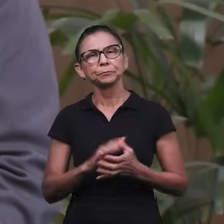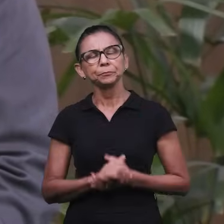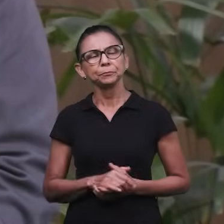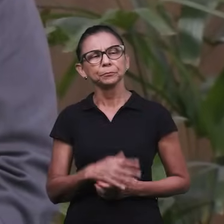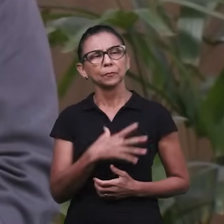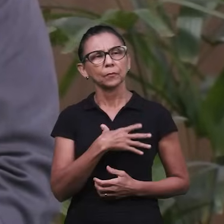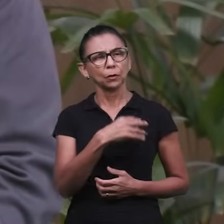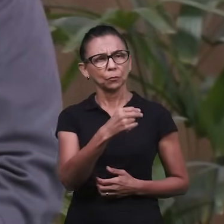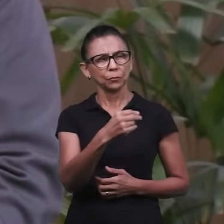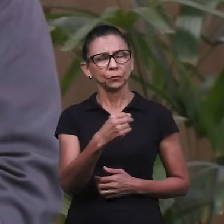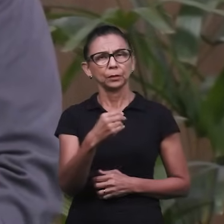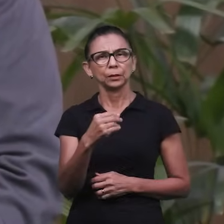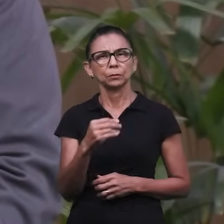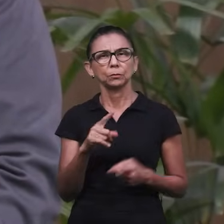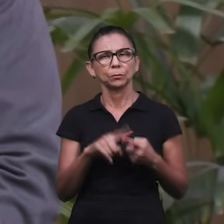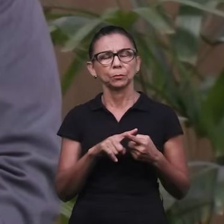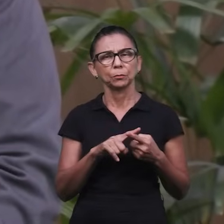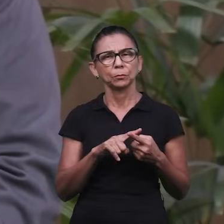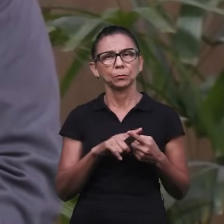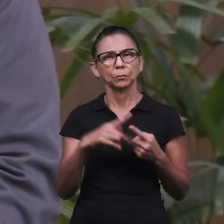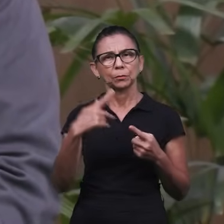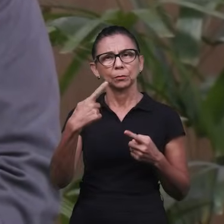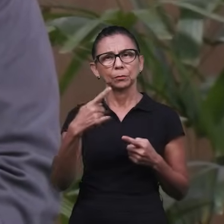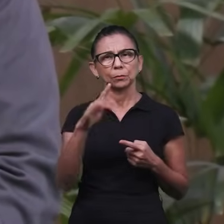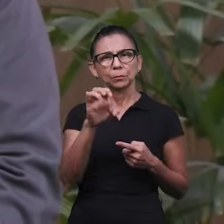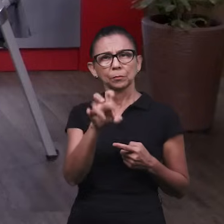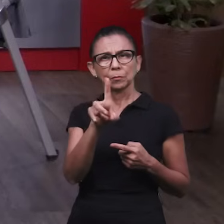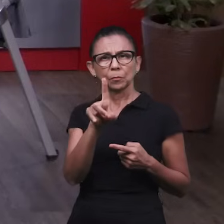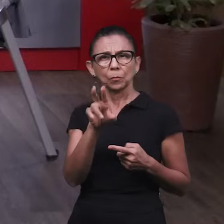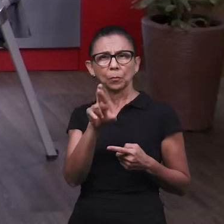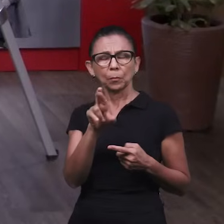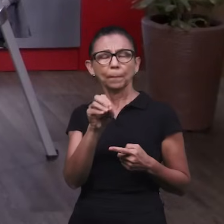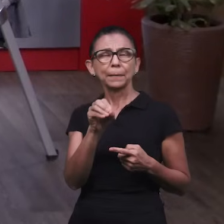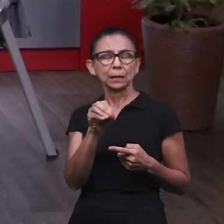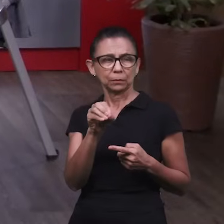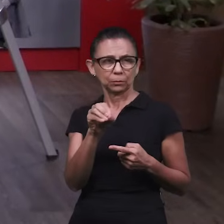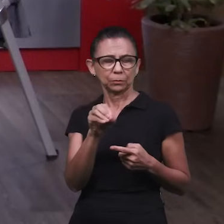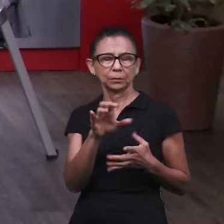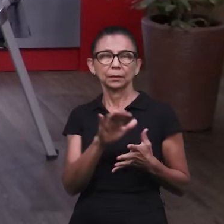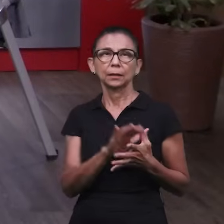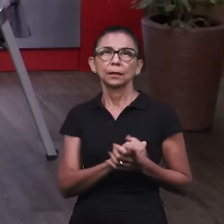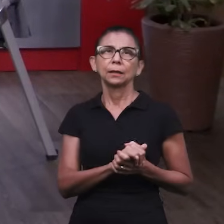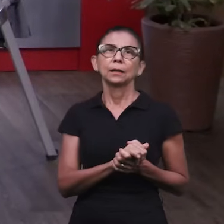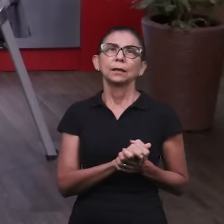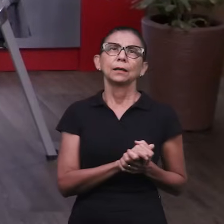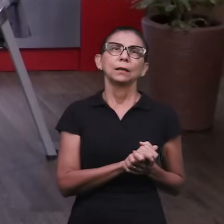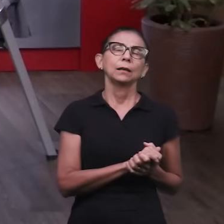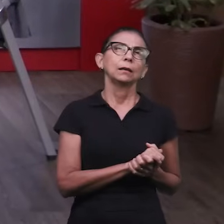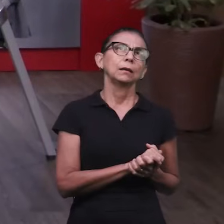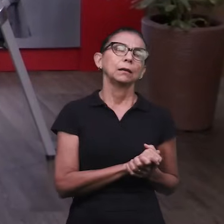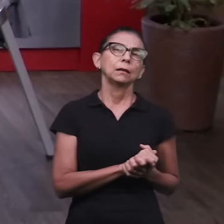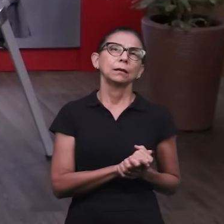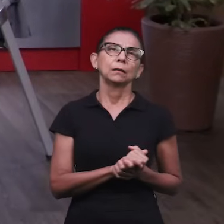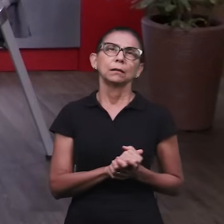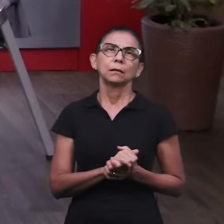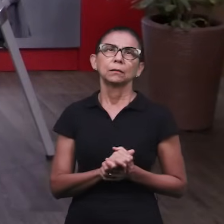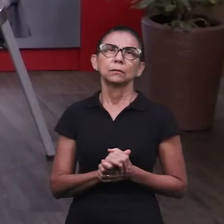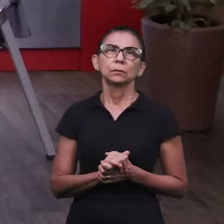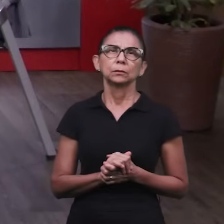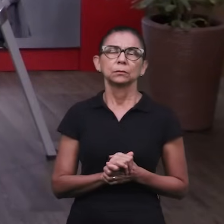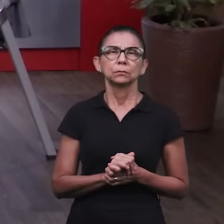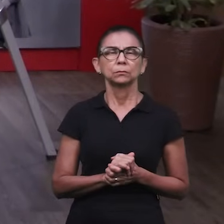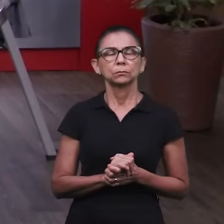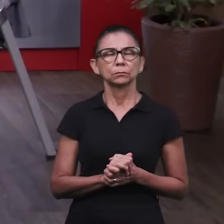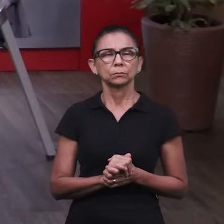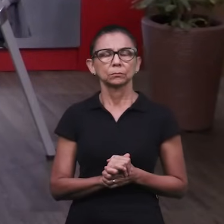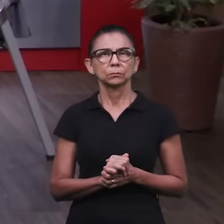do Pedro, né? Isso. Vamos pegar aqui o exemplo do Pedro. Nós, durante os primeiros anos ali do